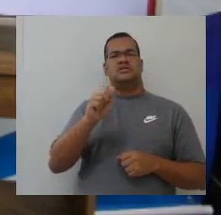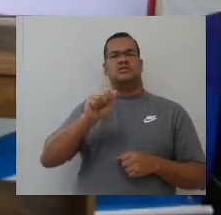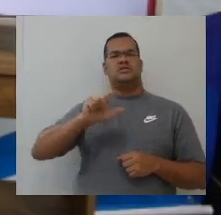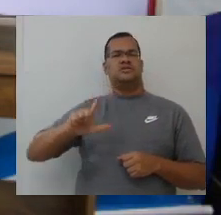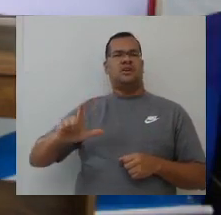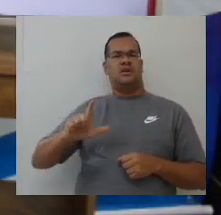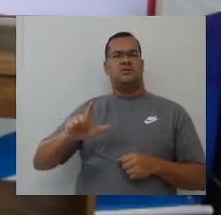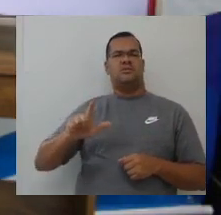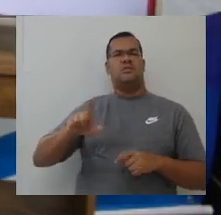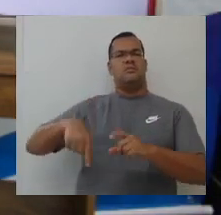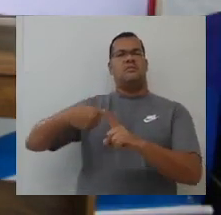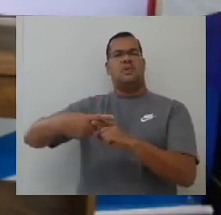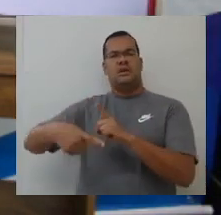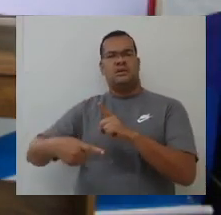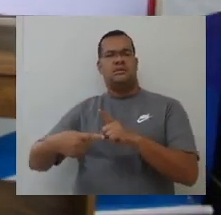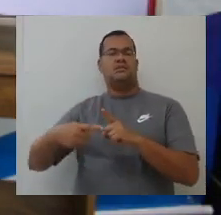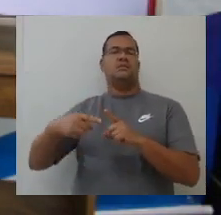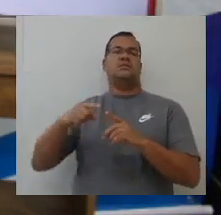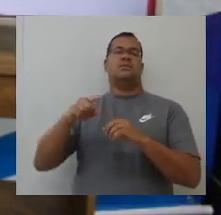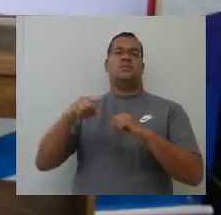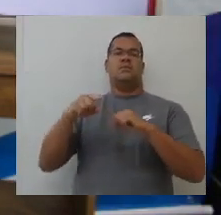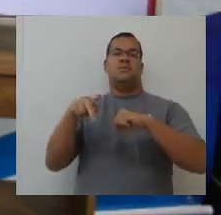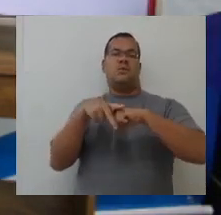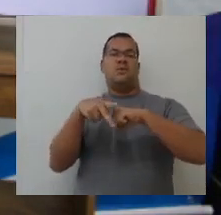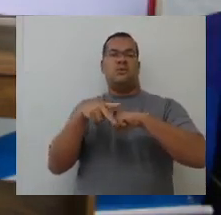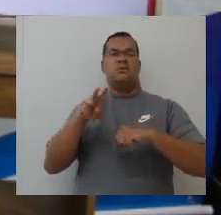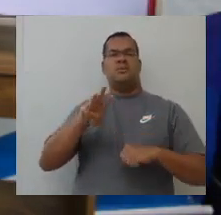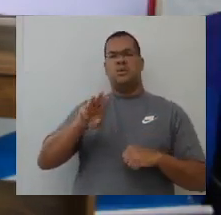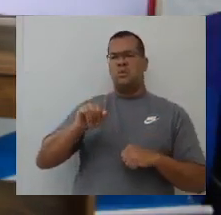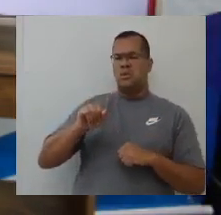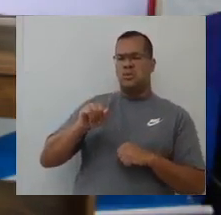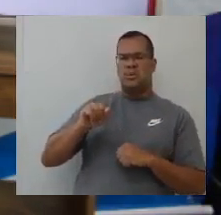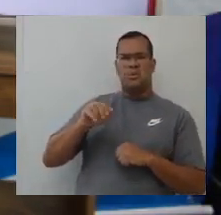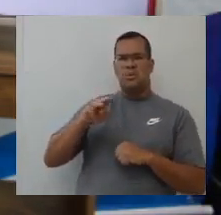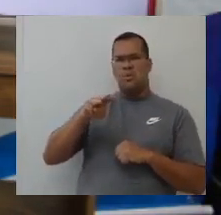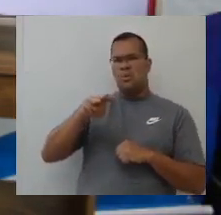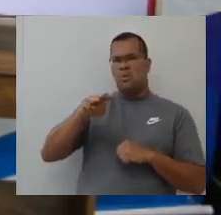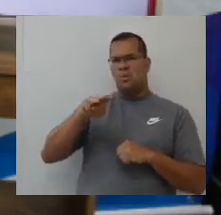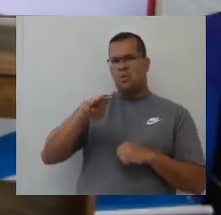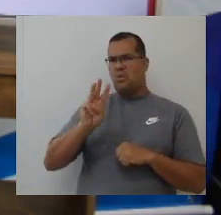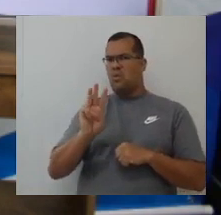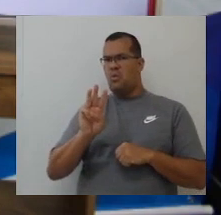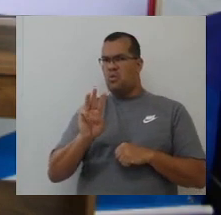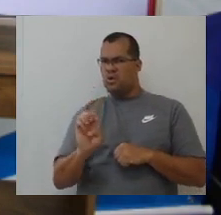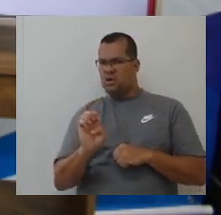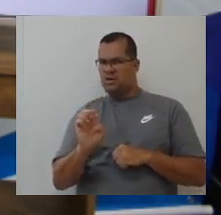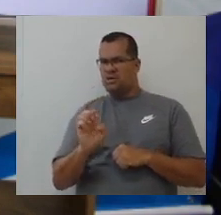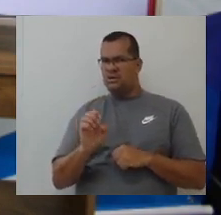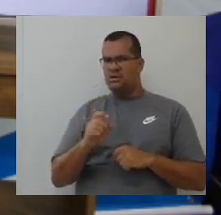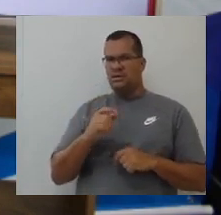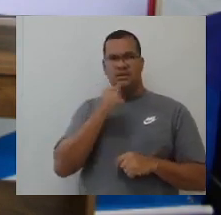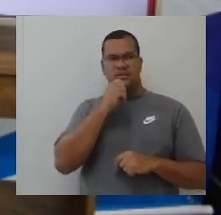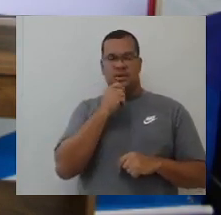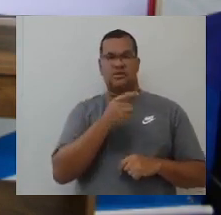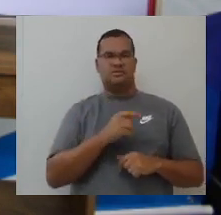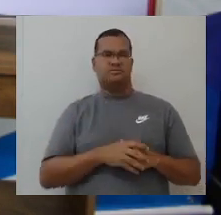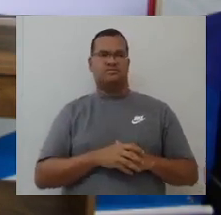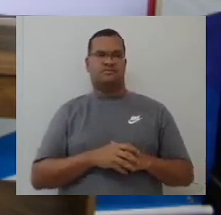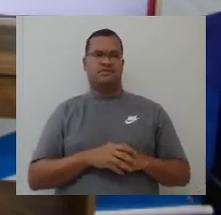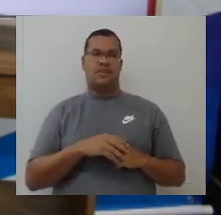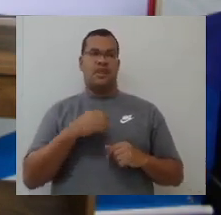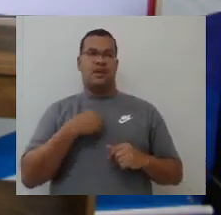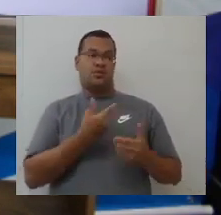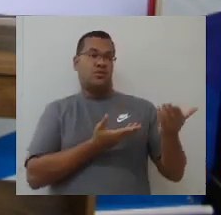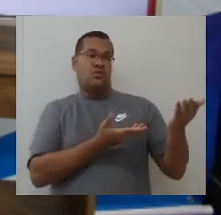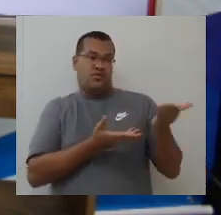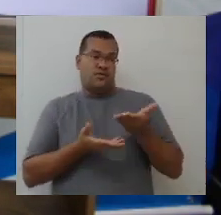quê? Do pronome we. Por que we, Rafael? Ora, quando eu utilizo let's, estou te fazendo um convite, mas eu estou me incluindo